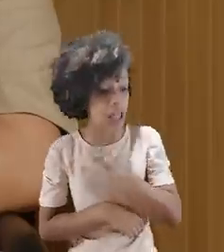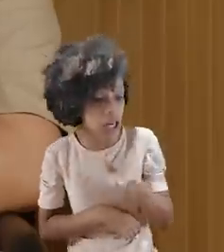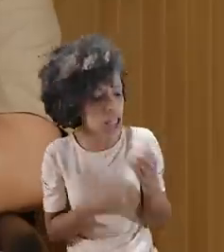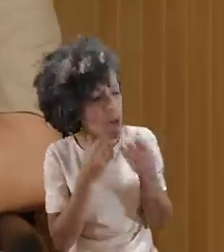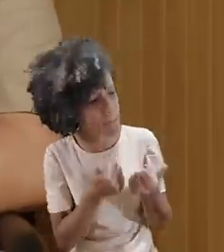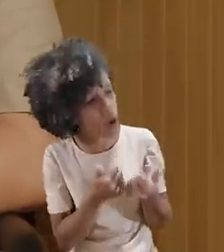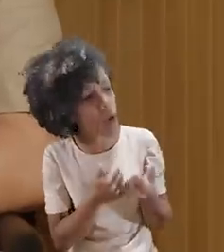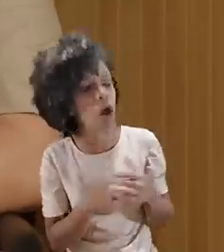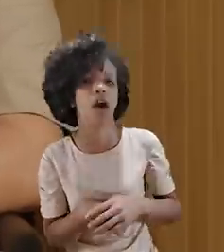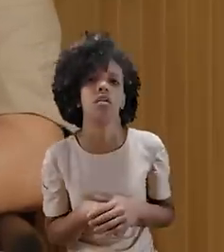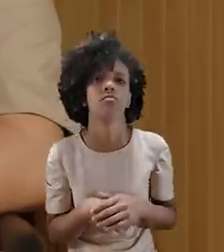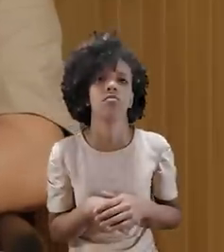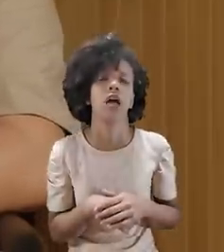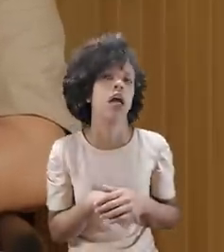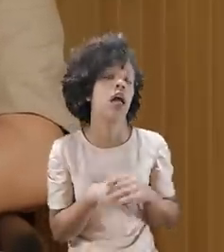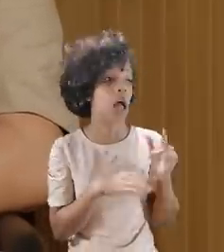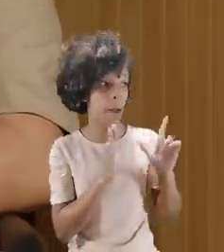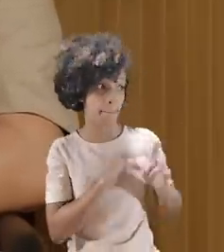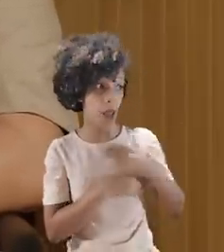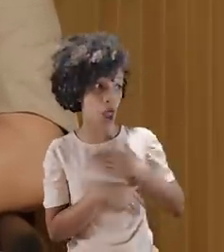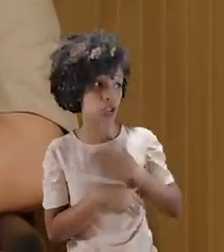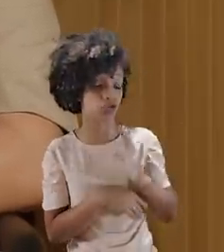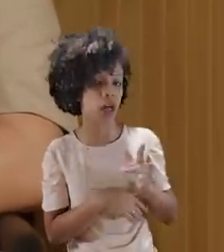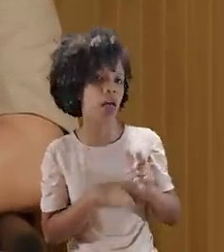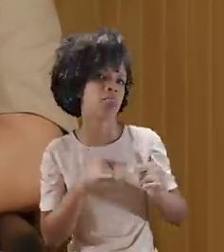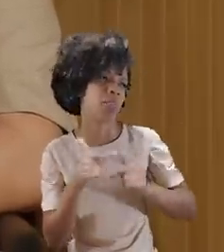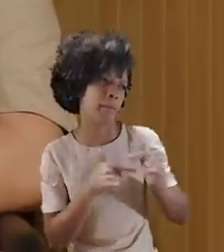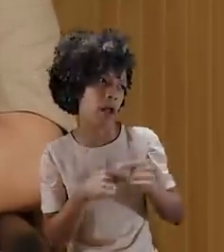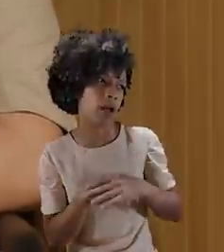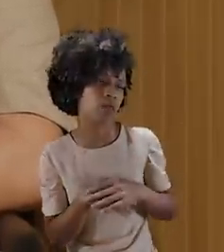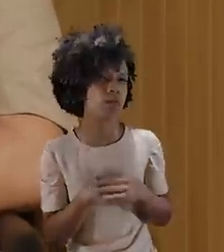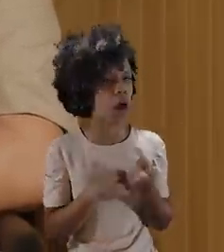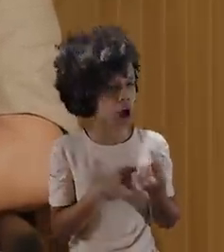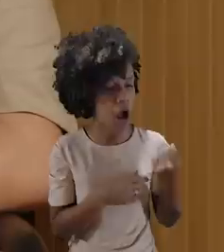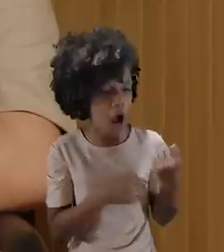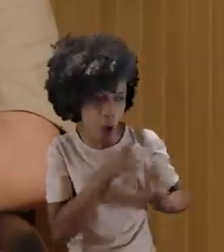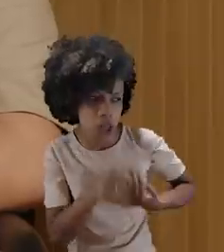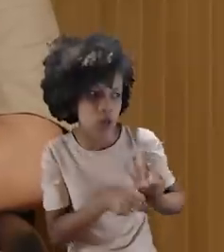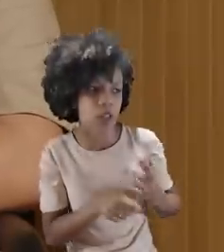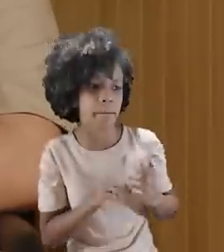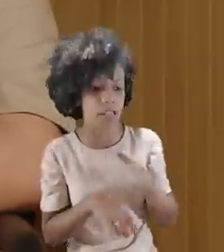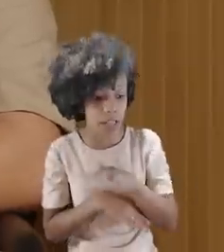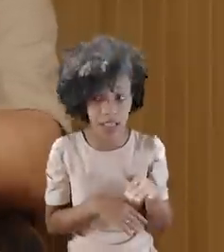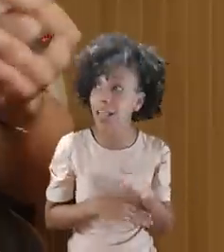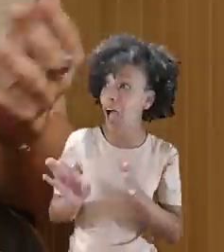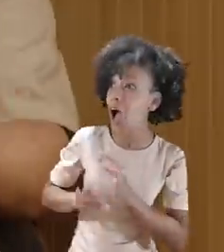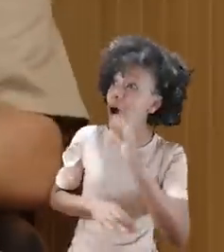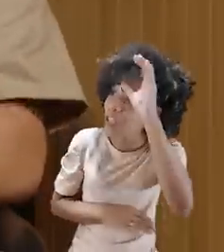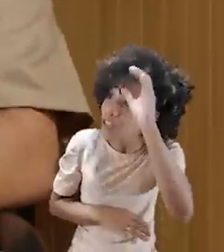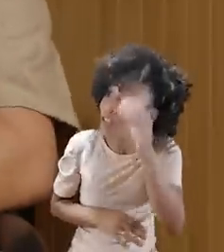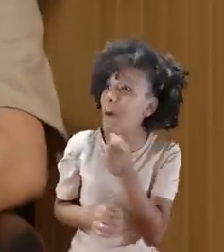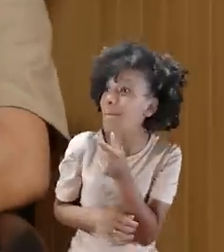tem criança que é muito gente boa mas assim eu ali onde eu trabalho já tem um botãozinho que eu tô lá cara tem criança já chega